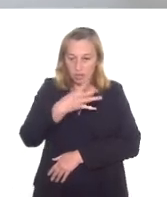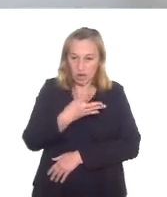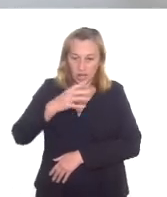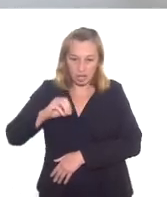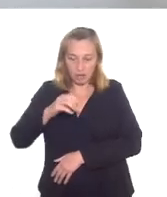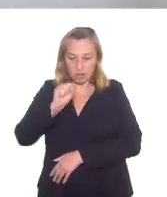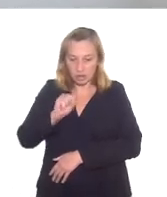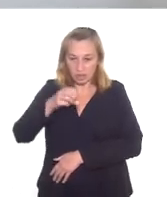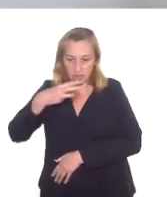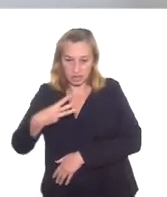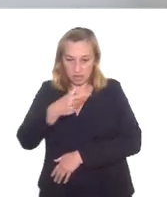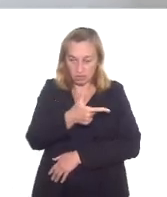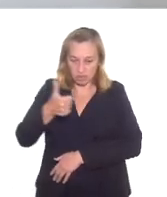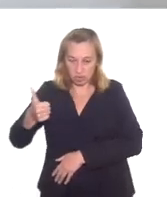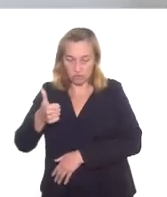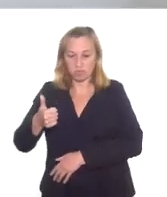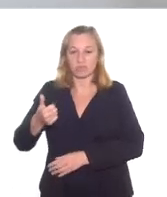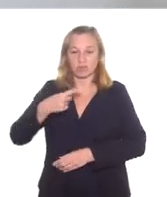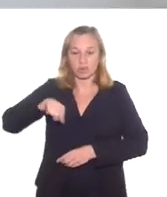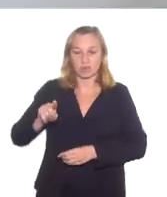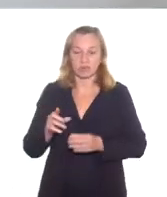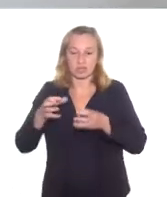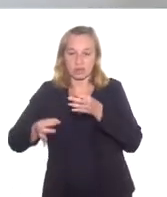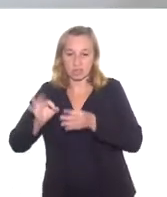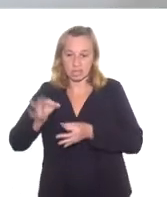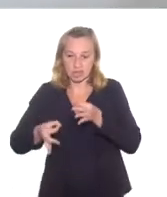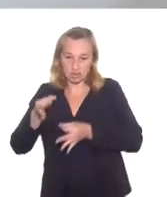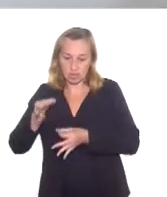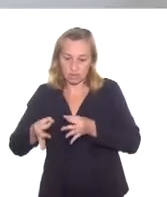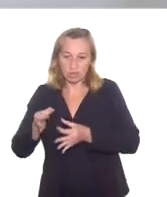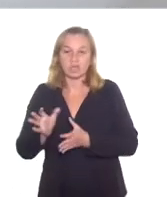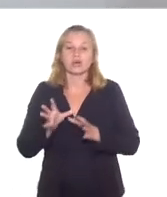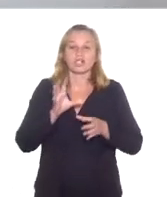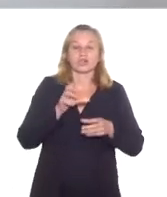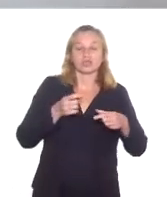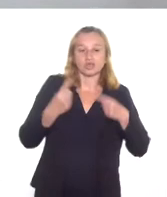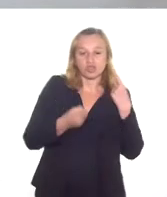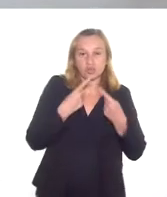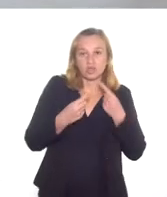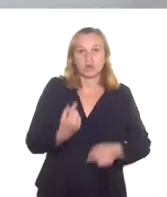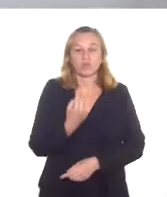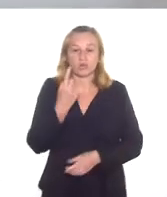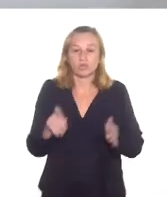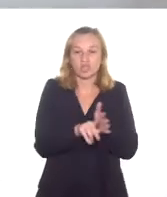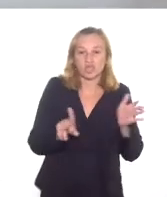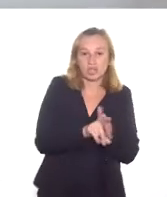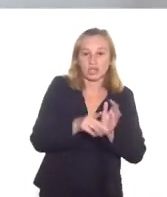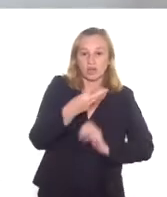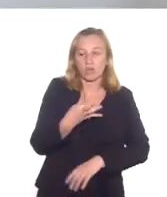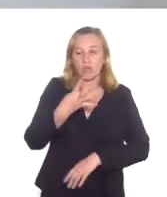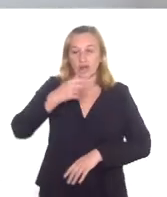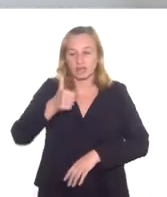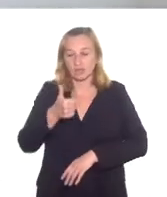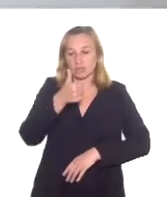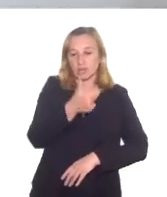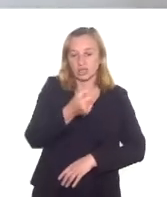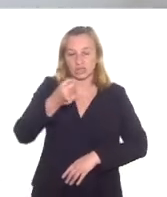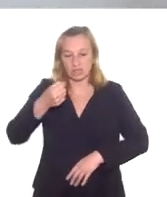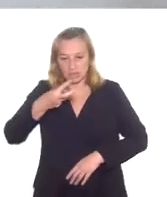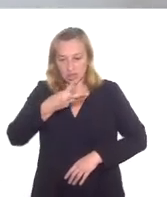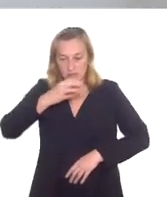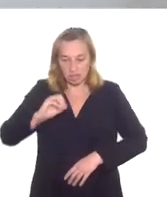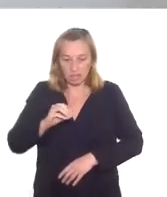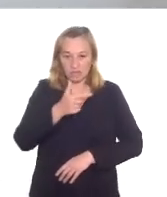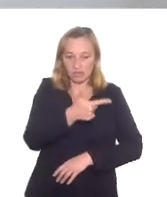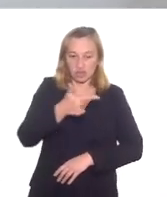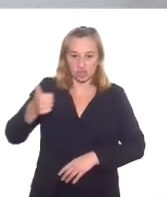4083-21 será remetido à CCJ. Anuncio, em regime de urgência, em discussão única, projeto de lei 4130 de 21, de autoria do